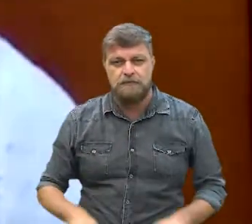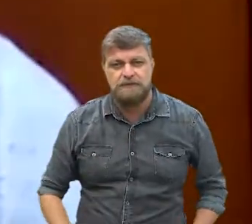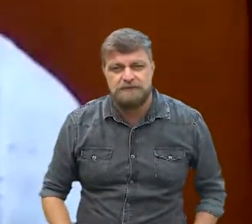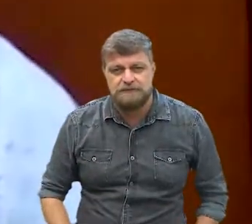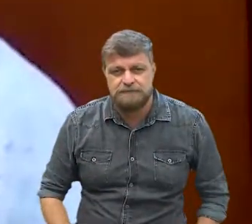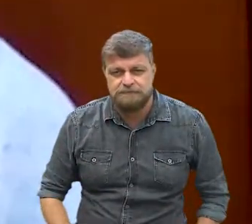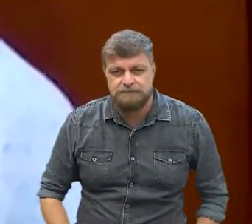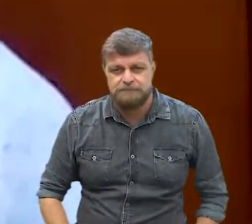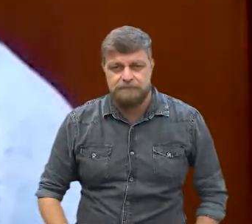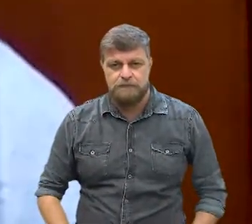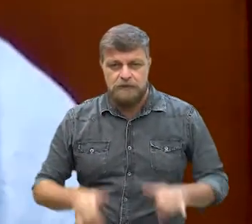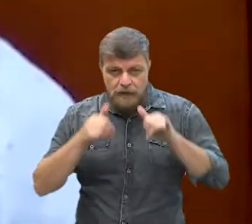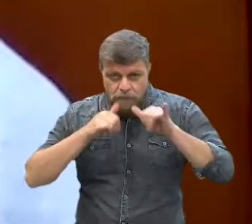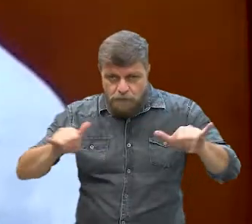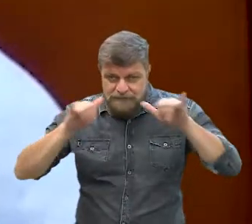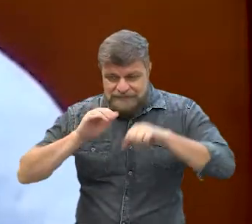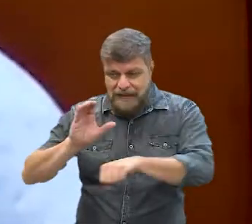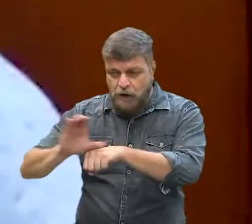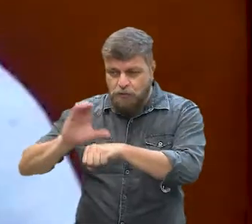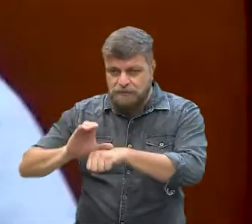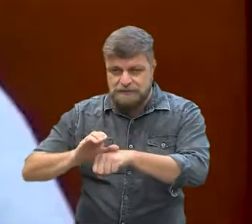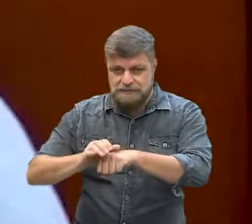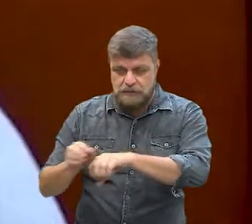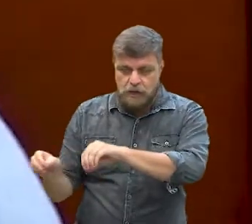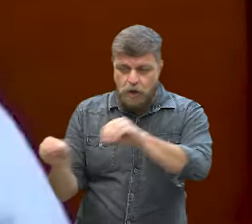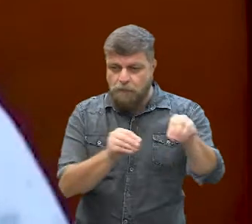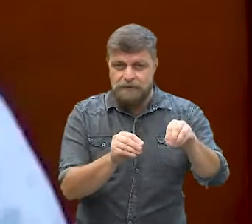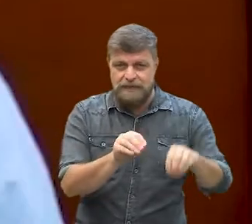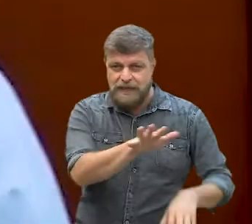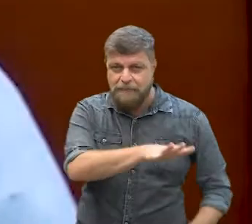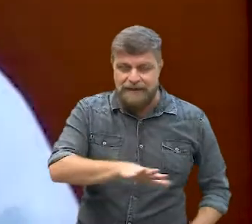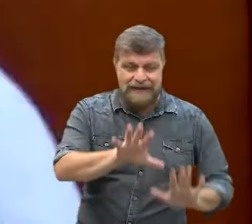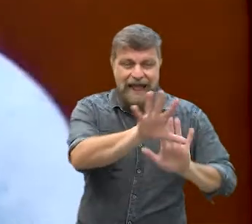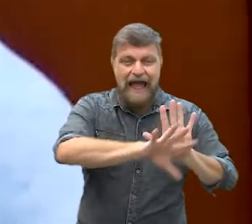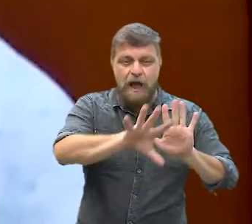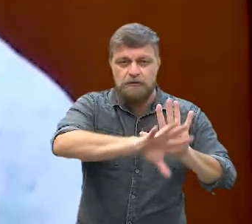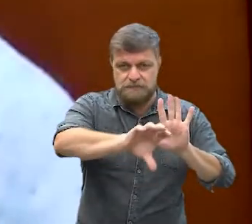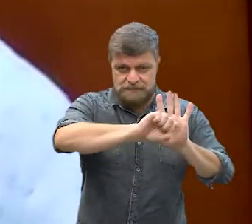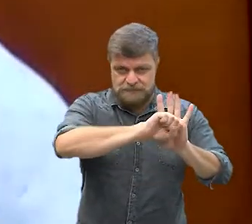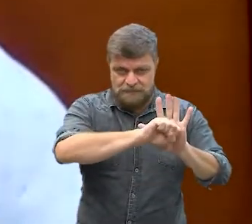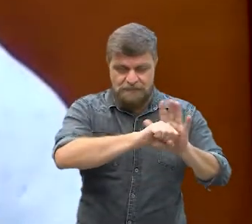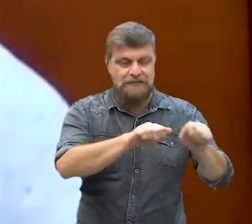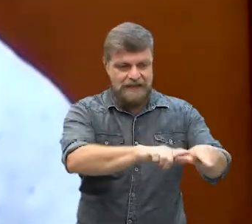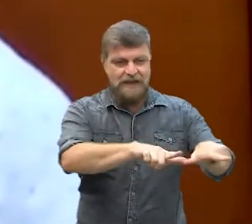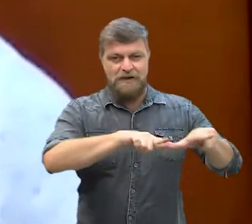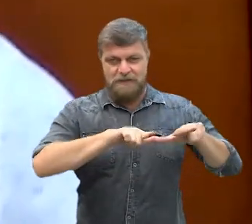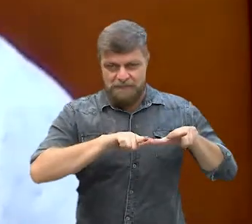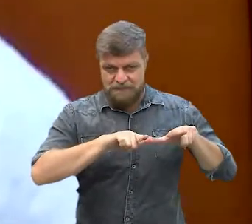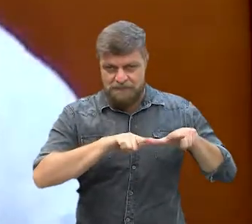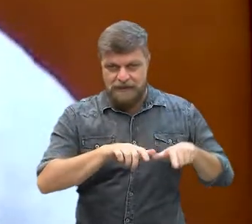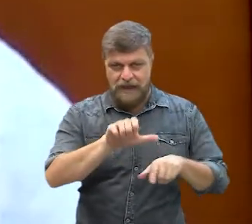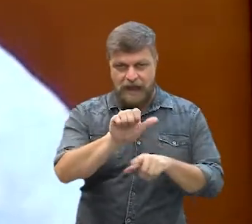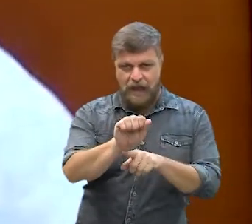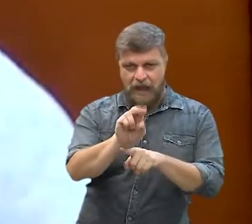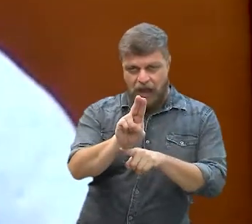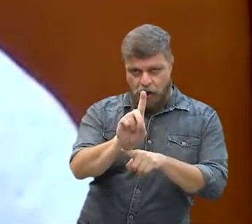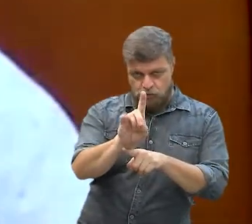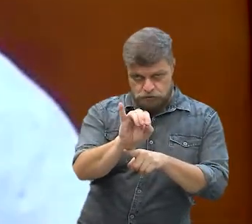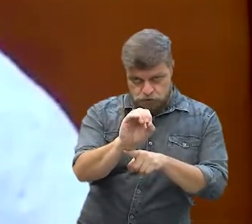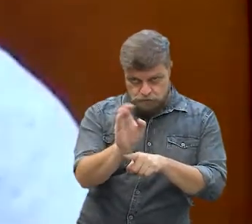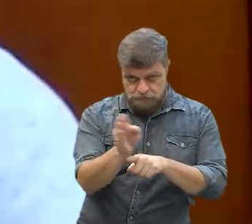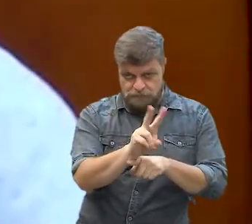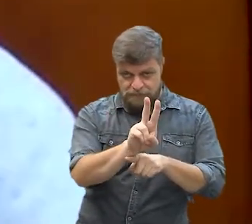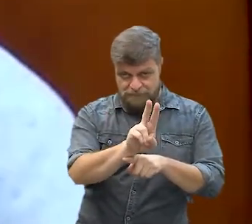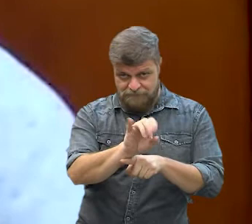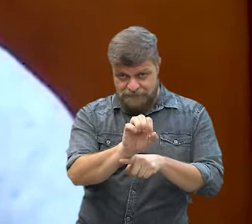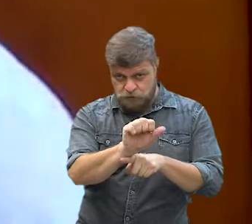áudio, da publicidade e propaganda, eu fui para audiovisual e lá eu me formei. Então, tecnicamente, eu me preparei ali para